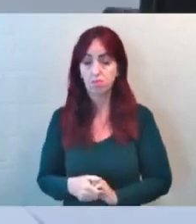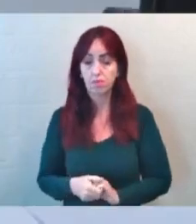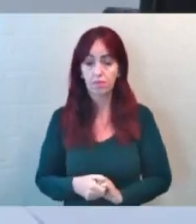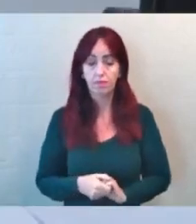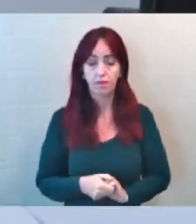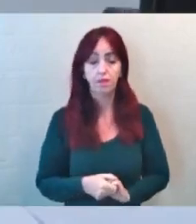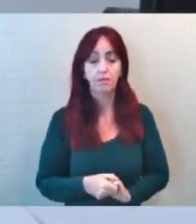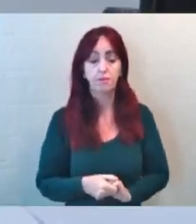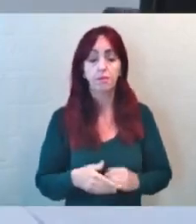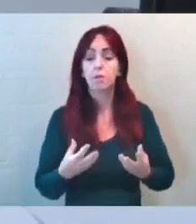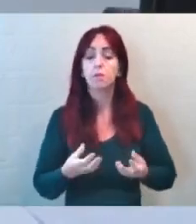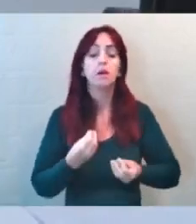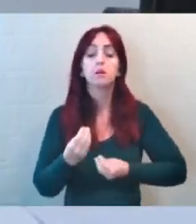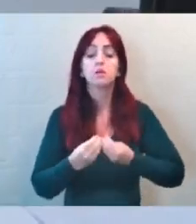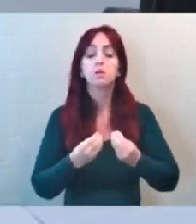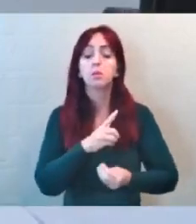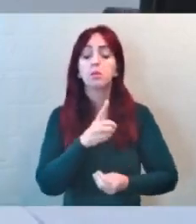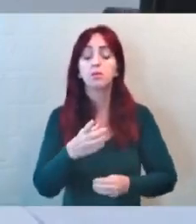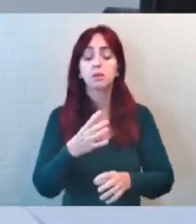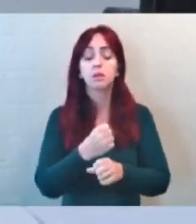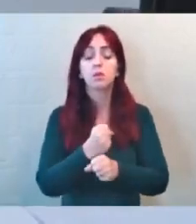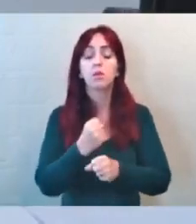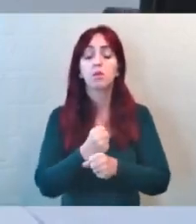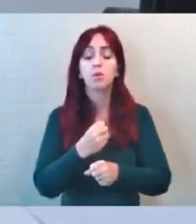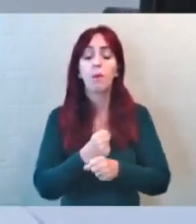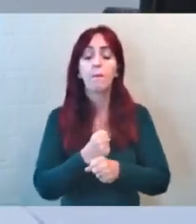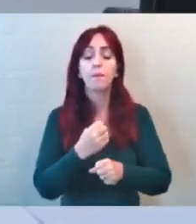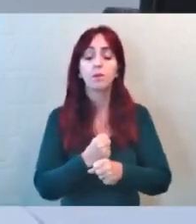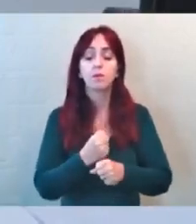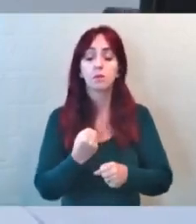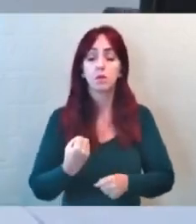Mas como que vocês estão com números antigos?